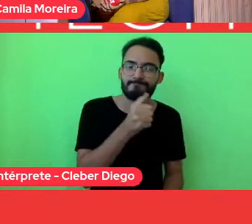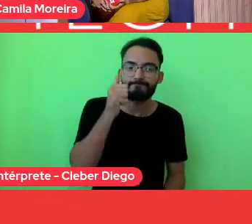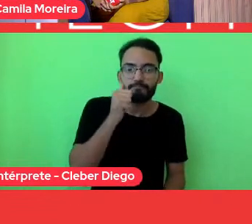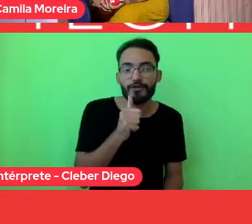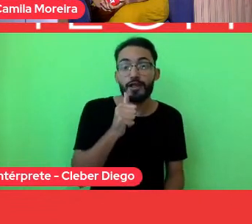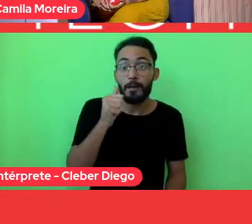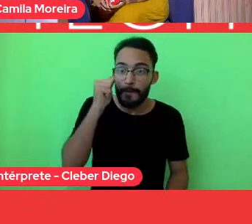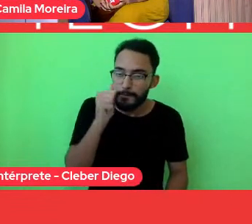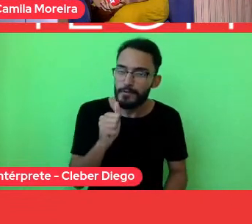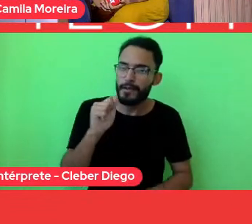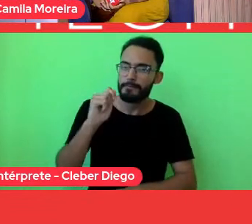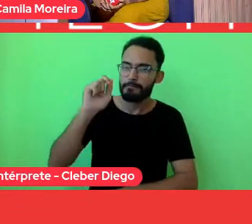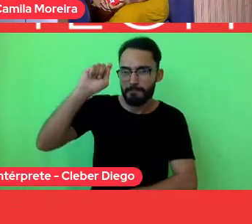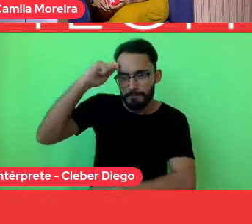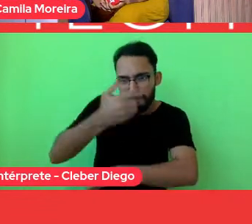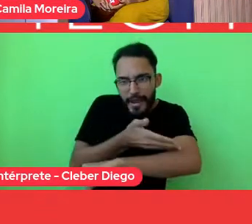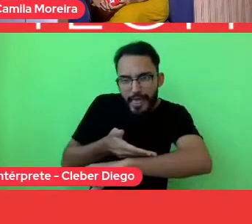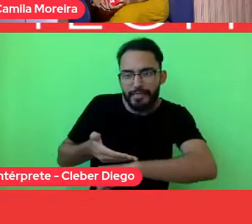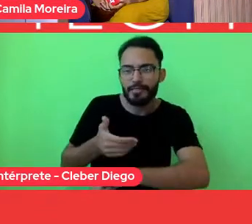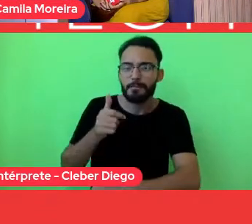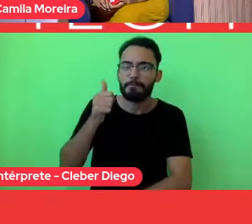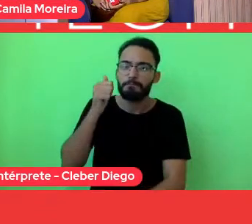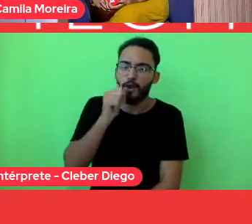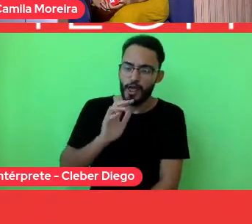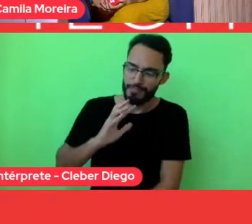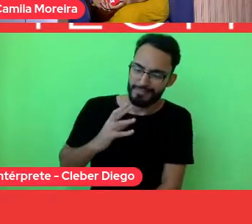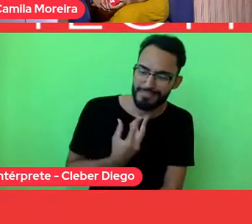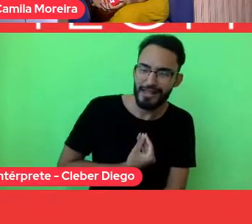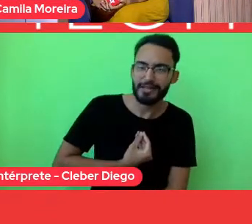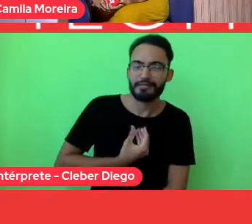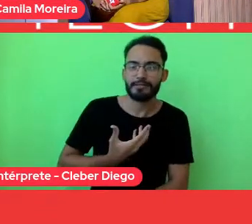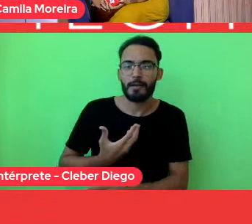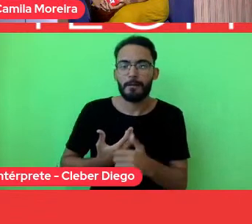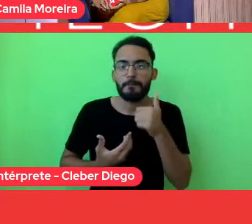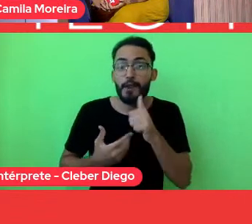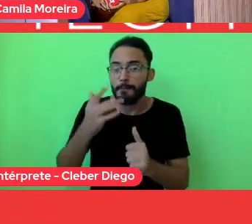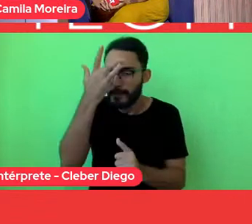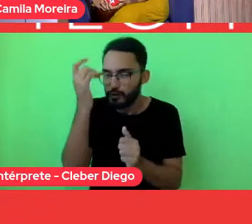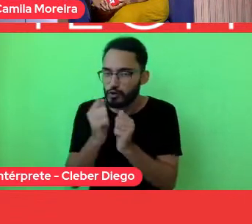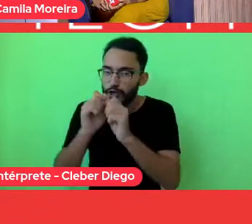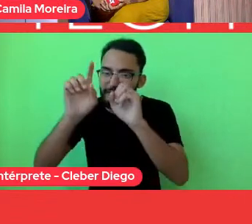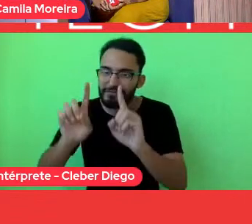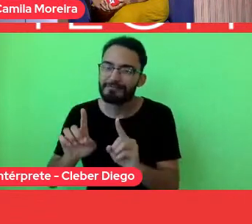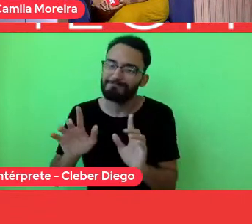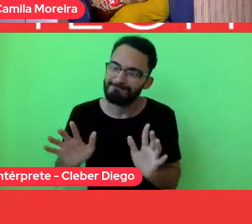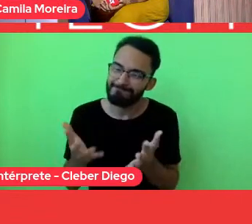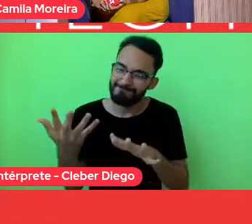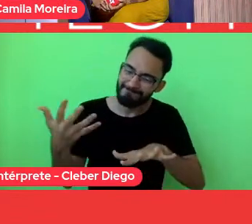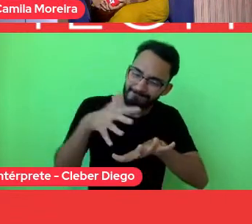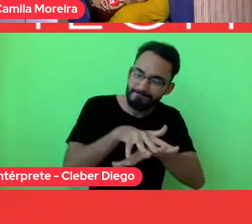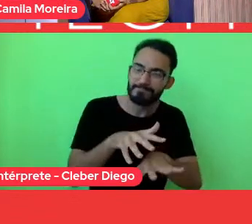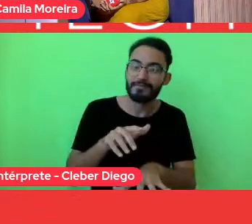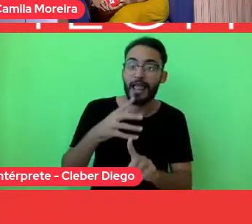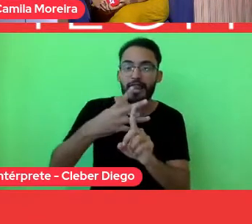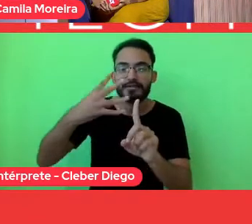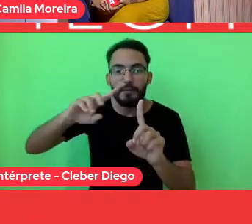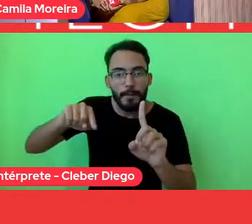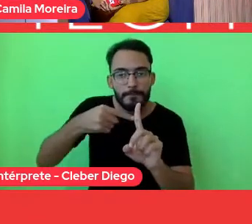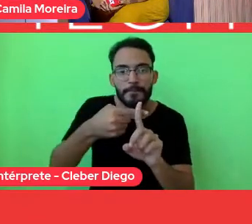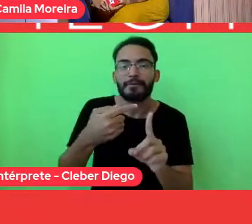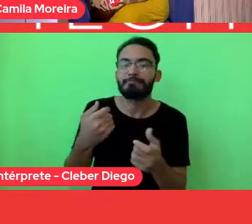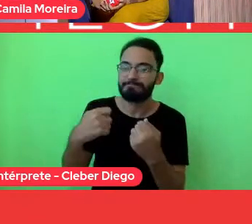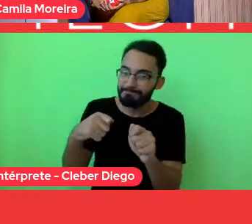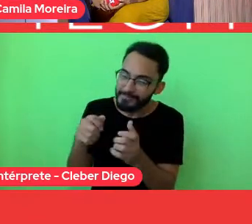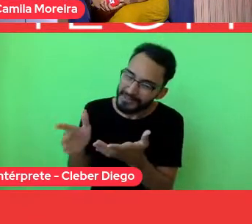mulheres pretas, incluam mulheres trans, incluam mulheres PCDs, incluam mulheres LGBTQIA+,